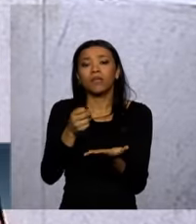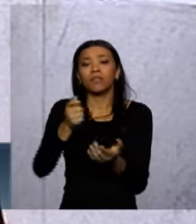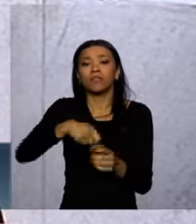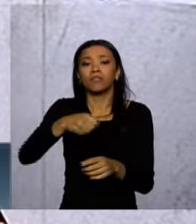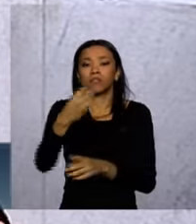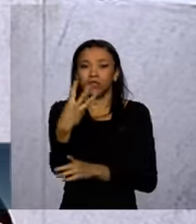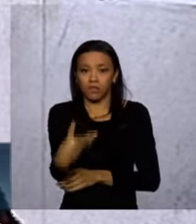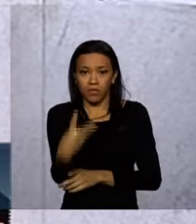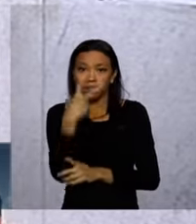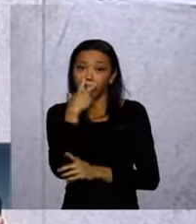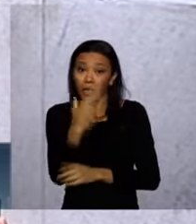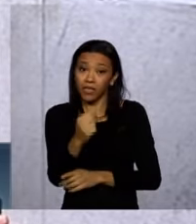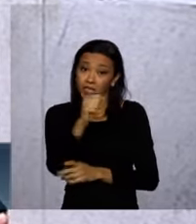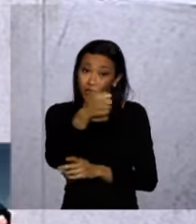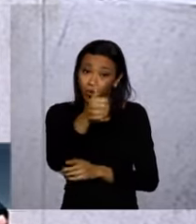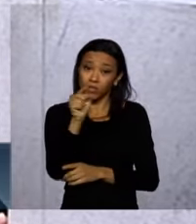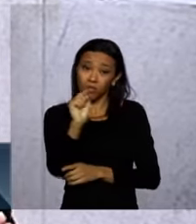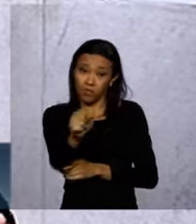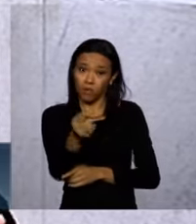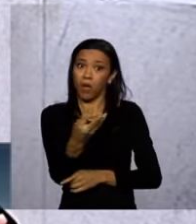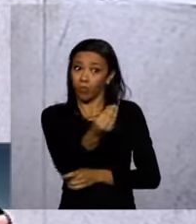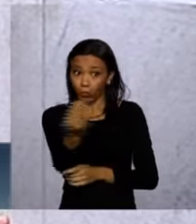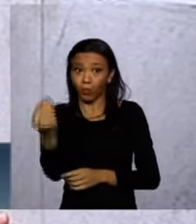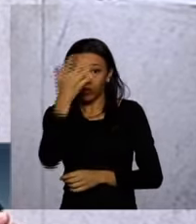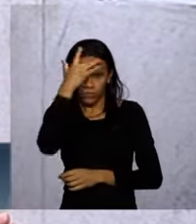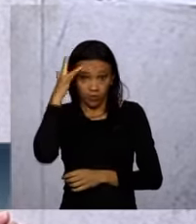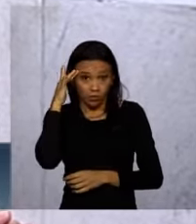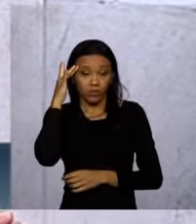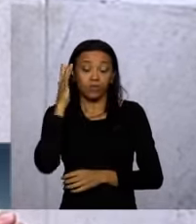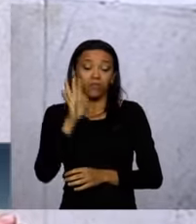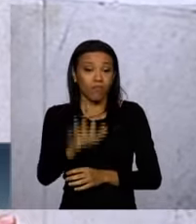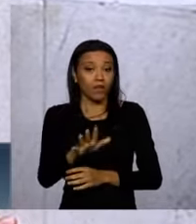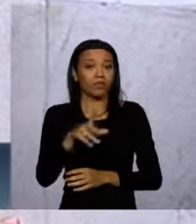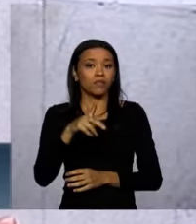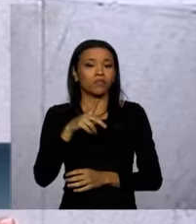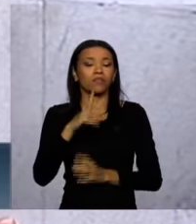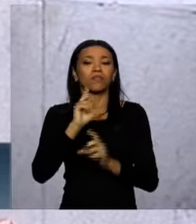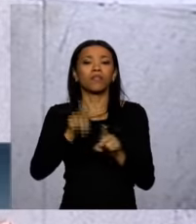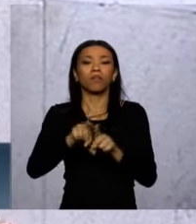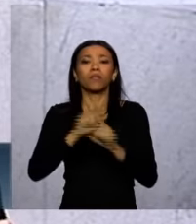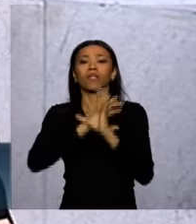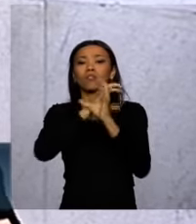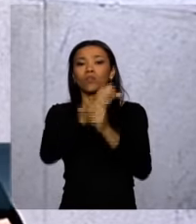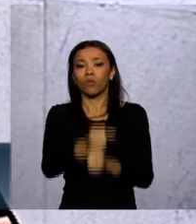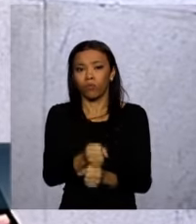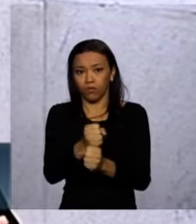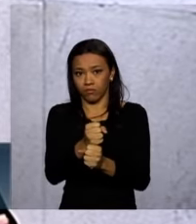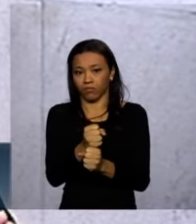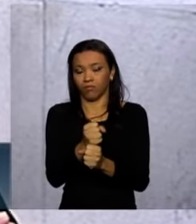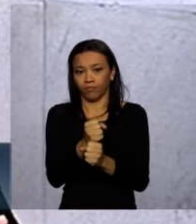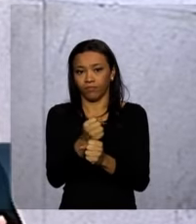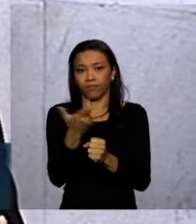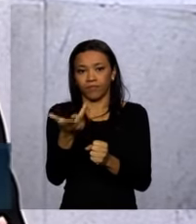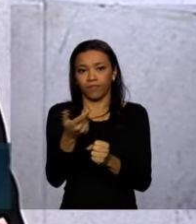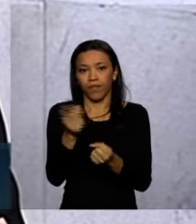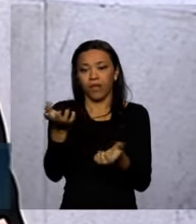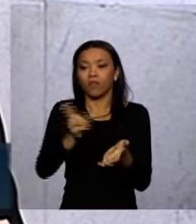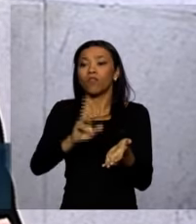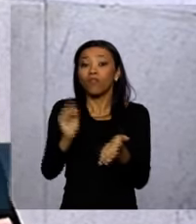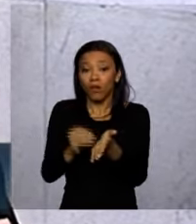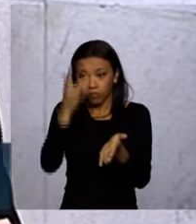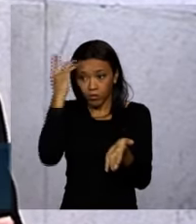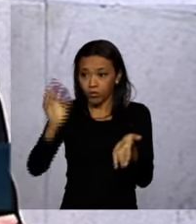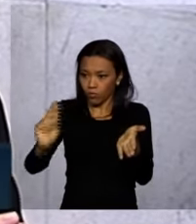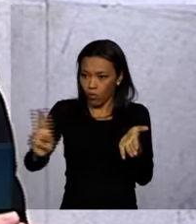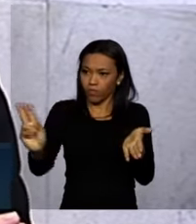meses parece 11.000 muita coisa mas também tá pegando todo o represado do ano que os médicos esperaram para prescrever então a gente